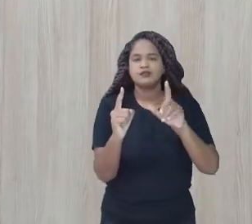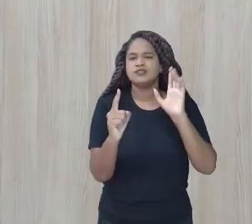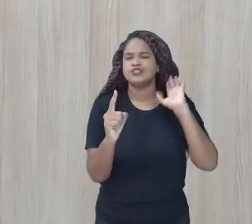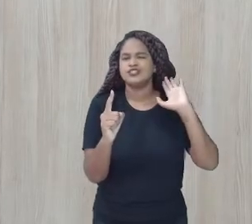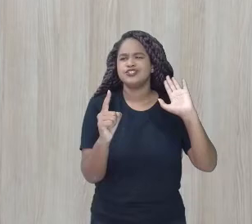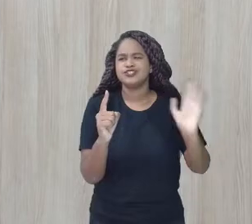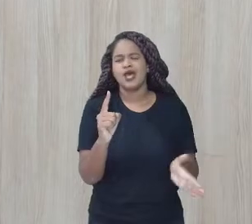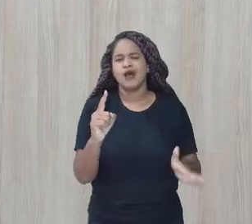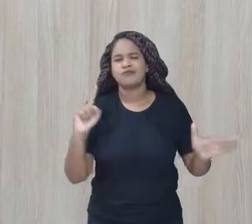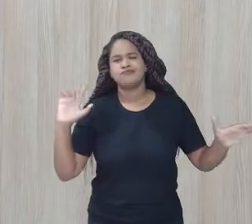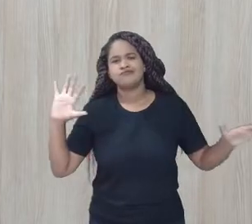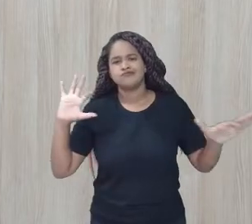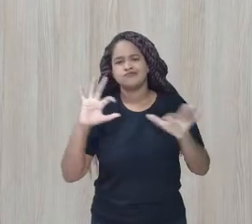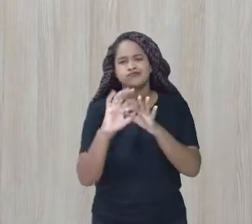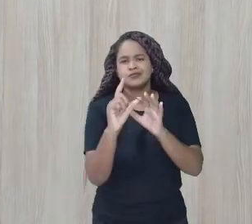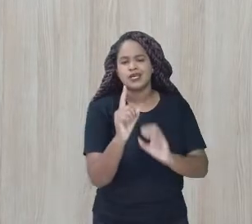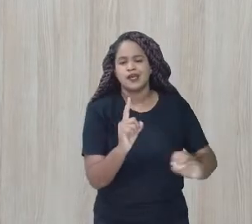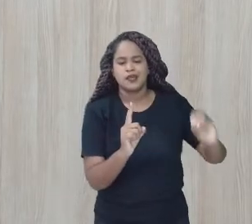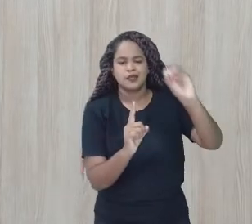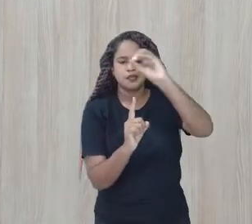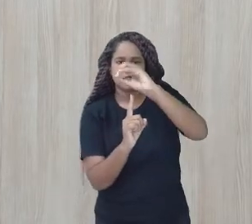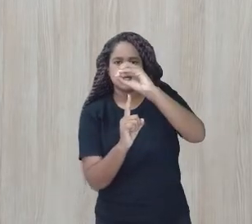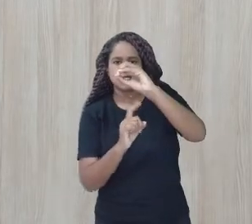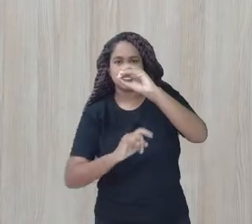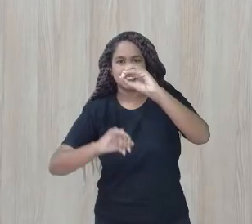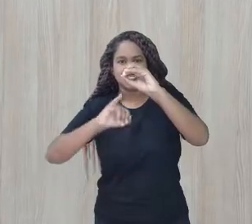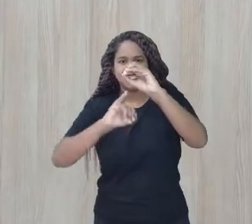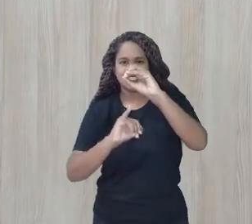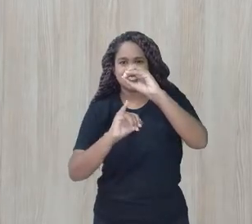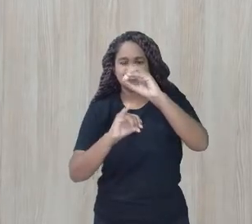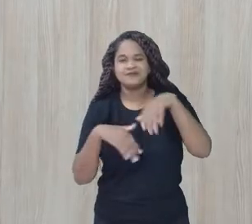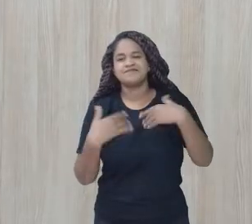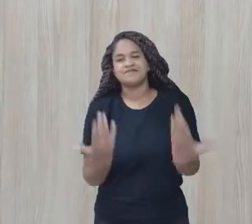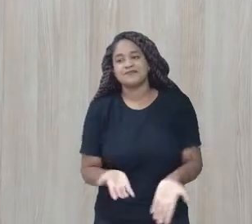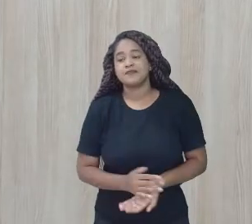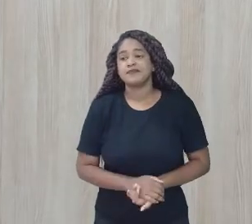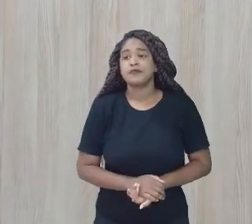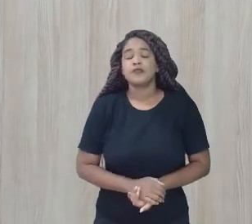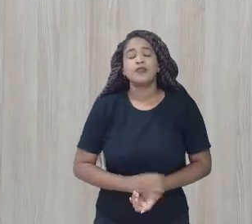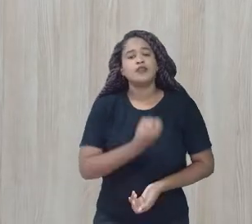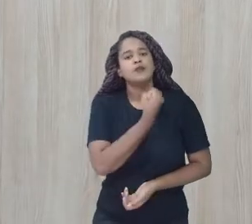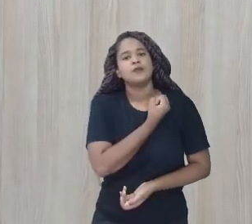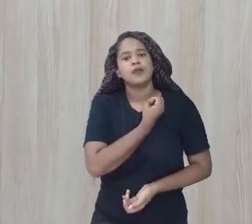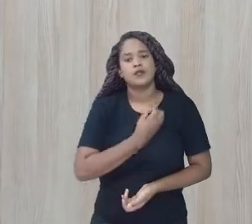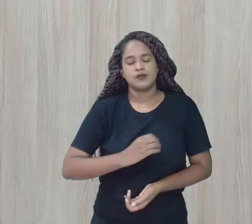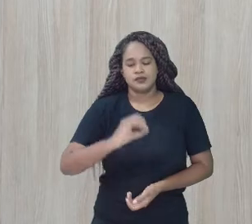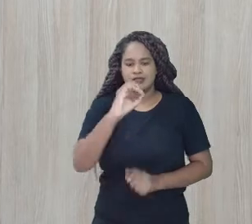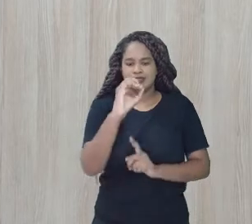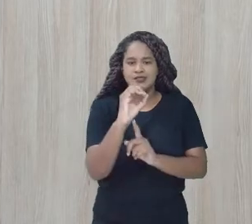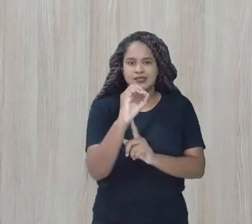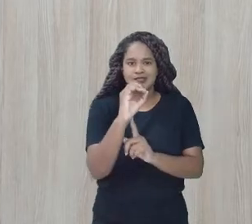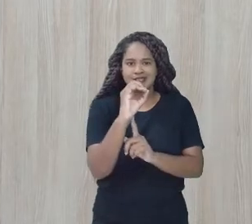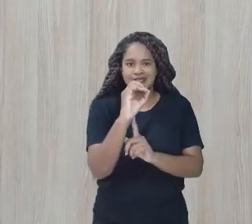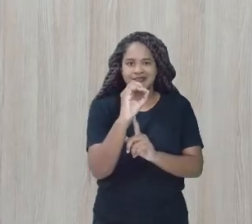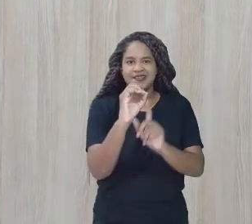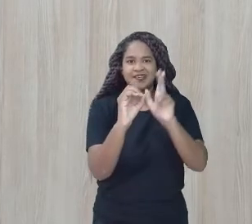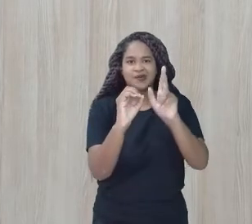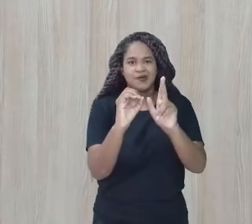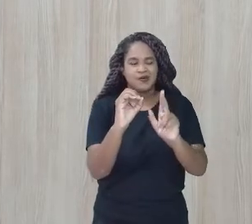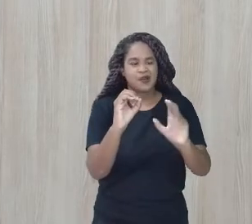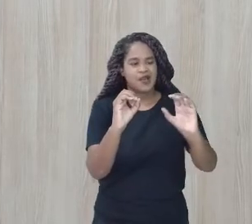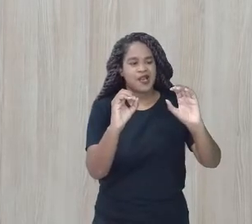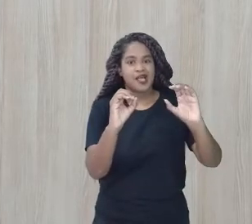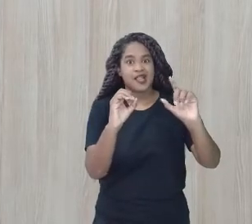já associa ali com a letra I. E o número 0, a gente está associando com a letra O, justamente porque